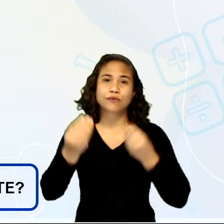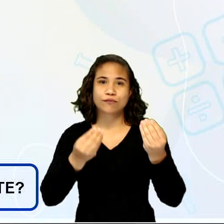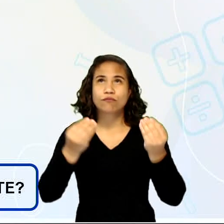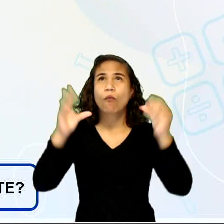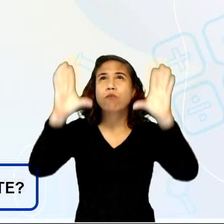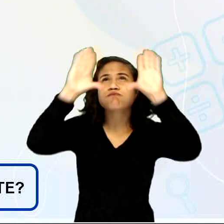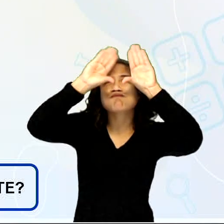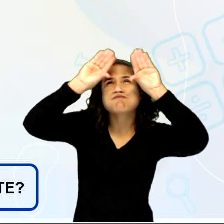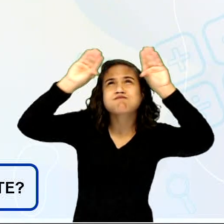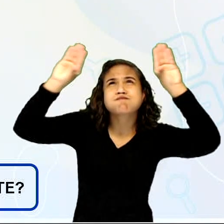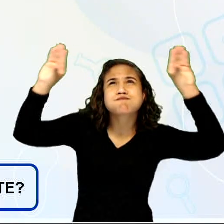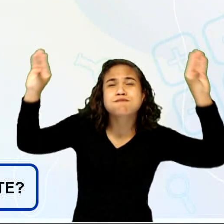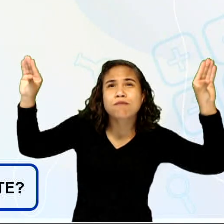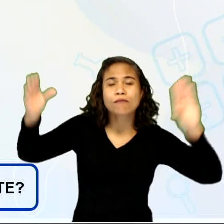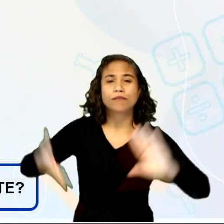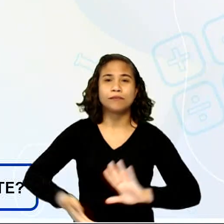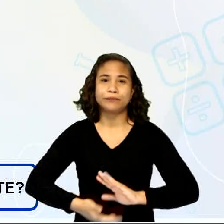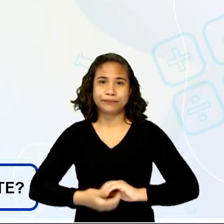Nuvens.